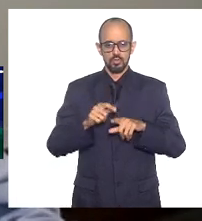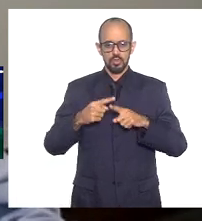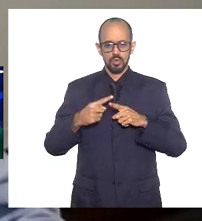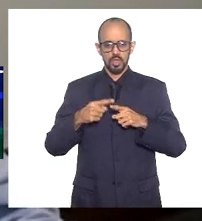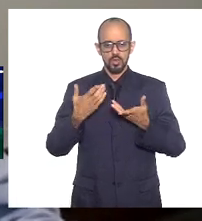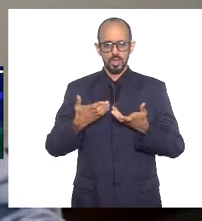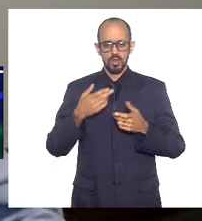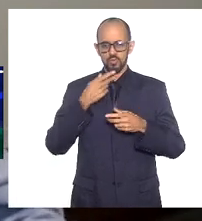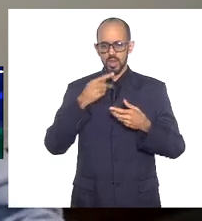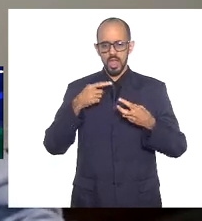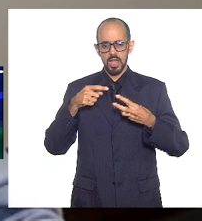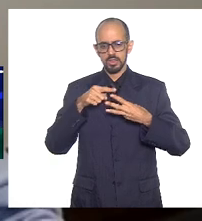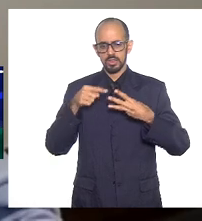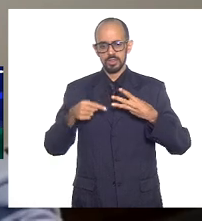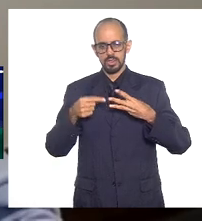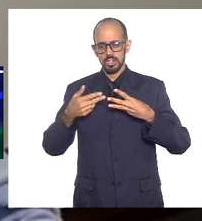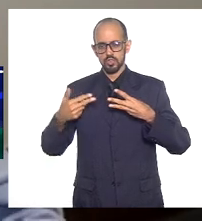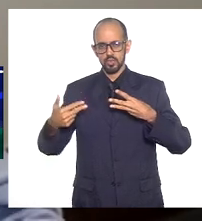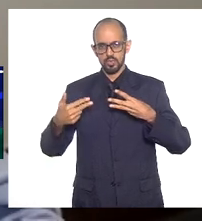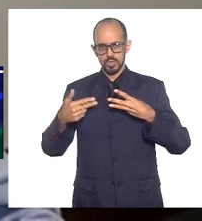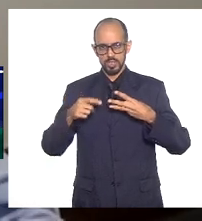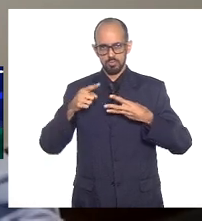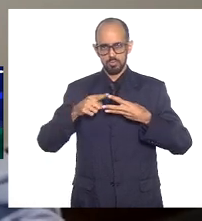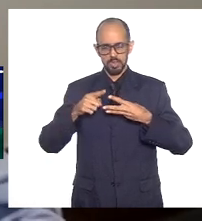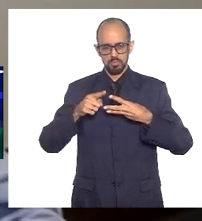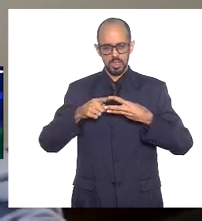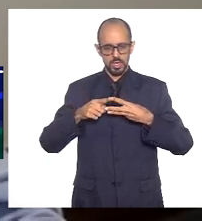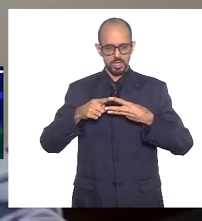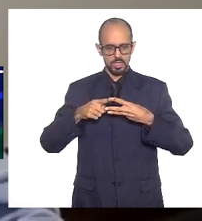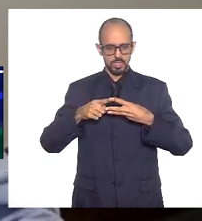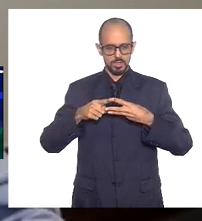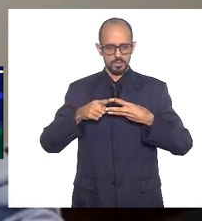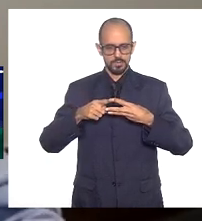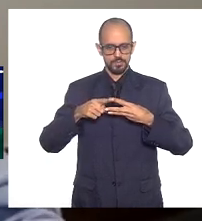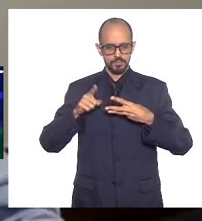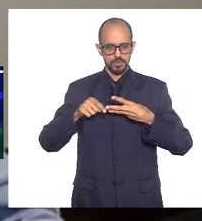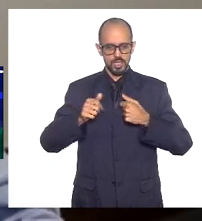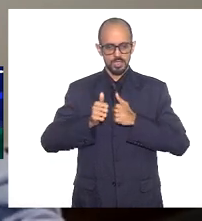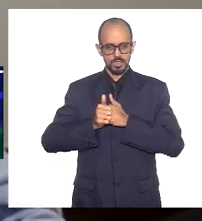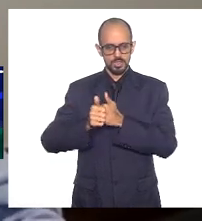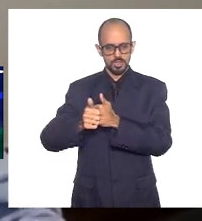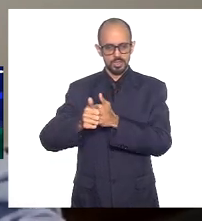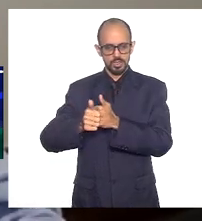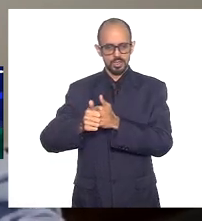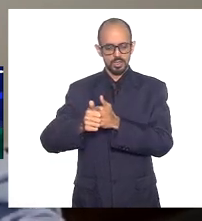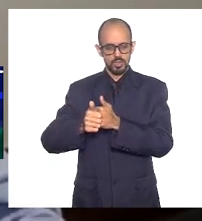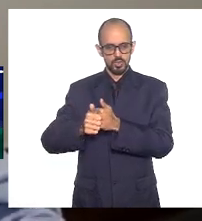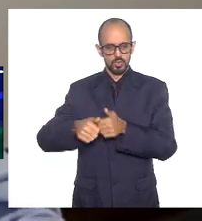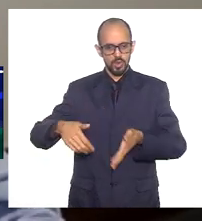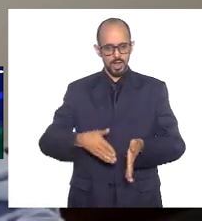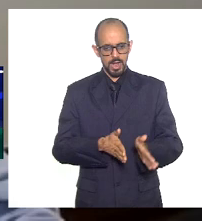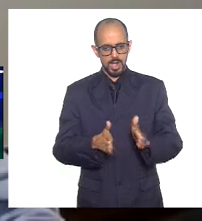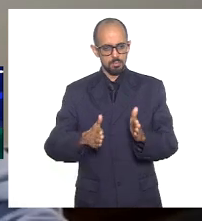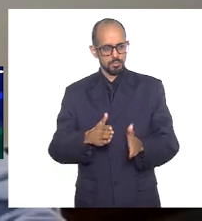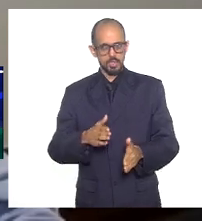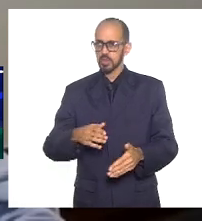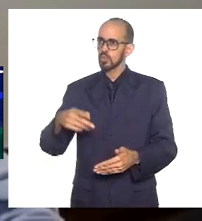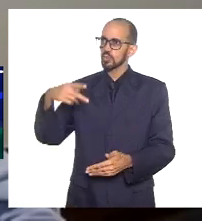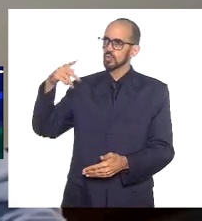quero abordar três questões a primeira delas também deputada Marta Rocha seguindo a trilha aberta por vossa excelência eu quero